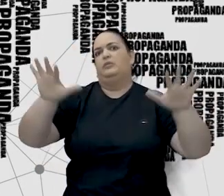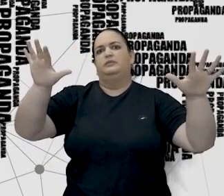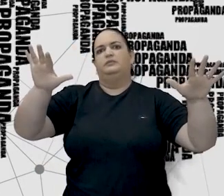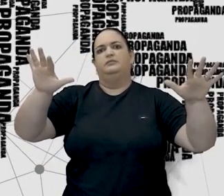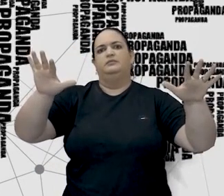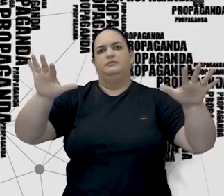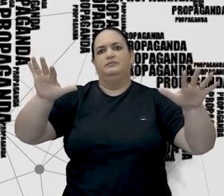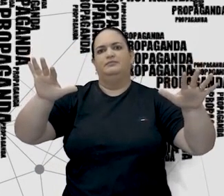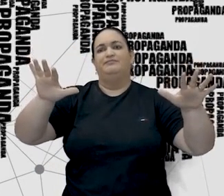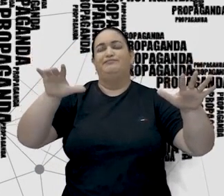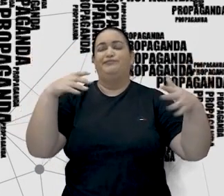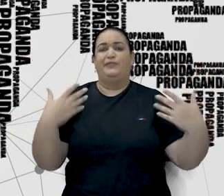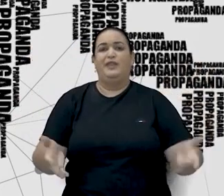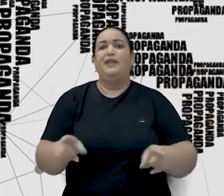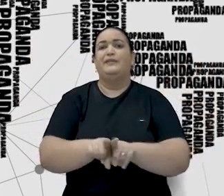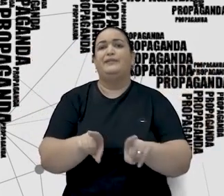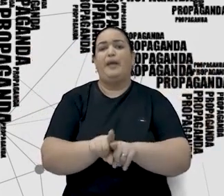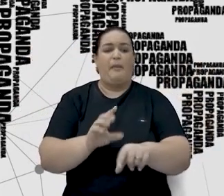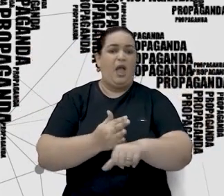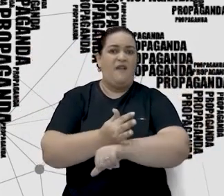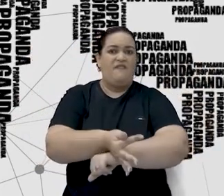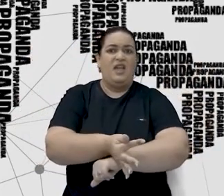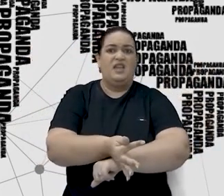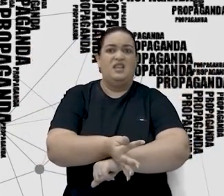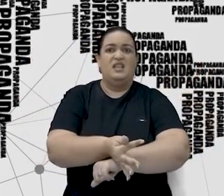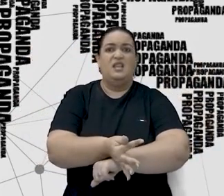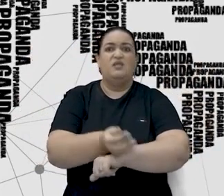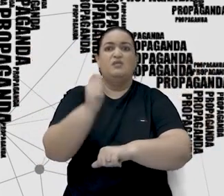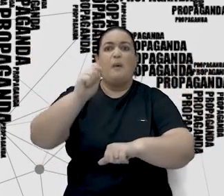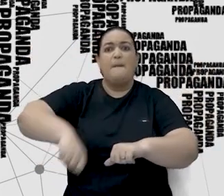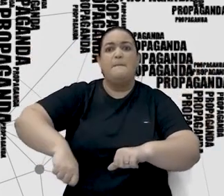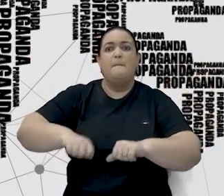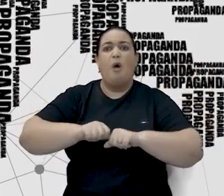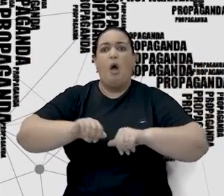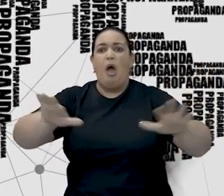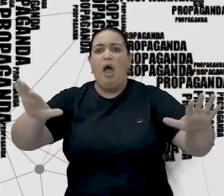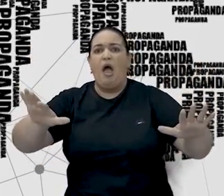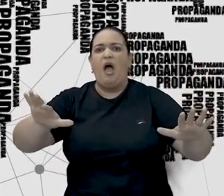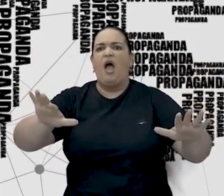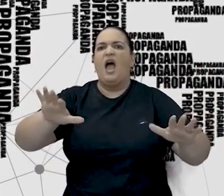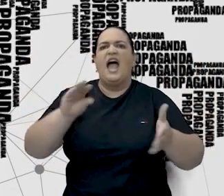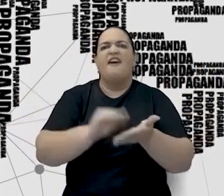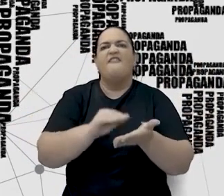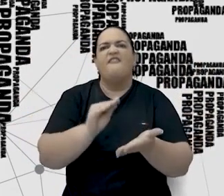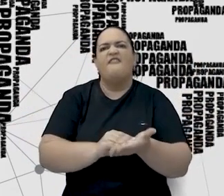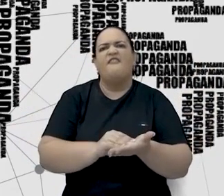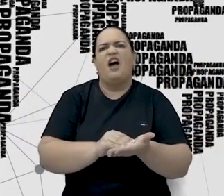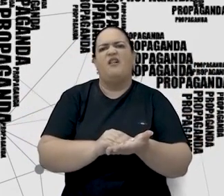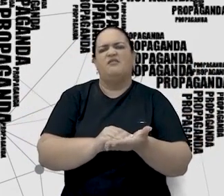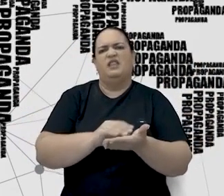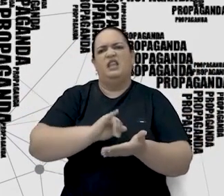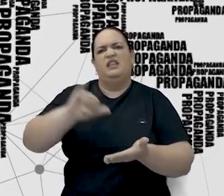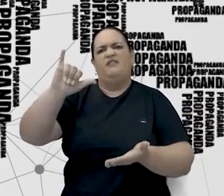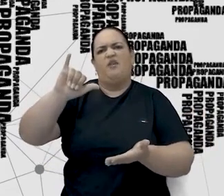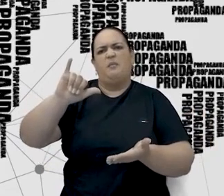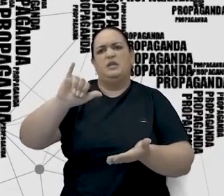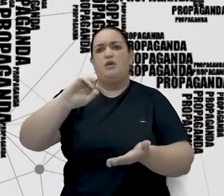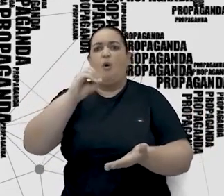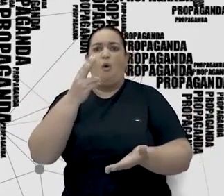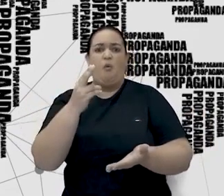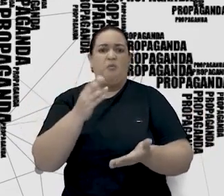gerar desinformação, pois são notícias falsas, mas com áreas de verdade. São enganosas,